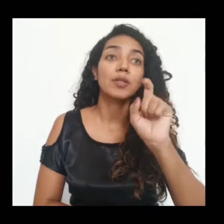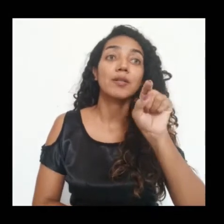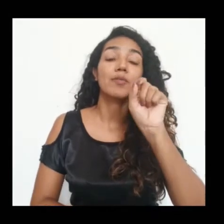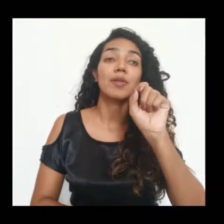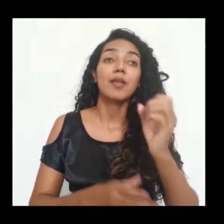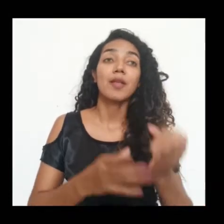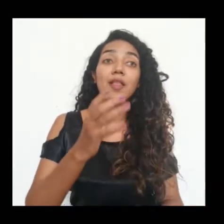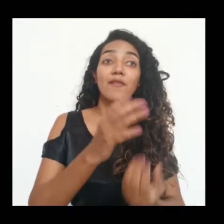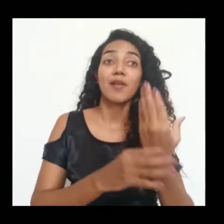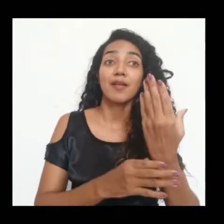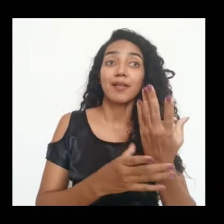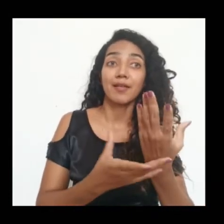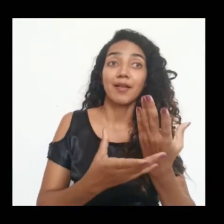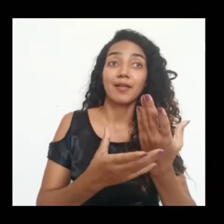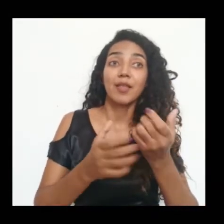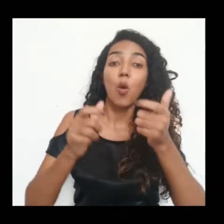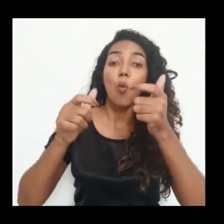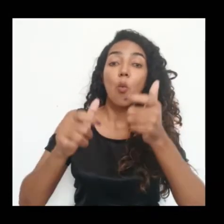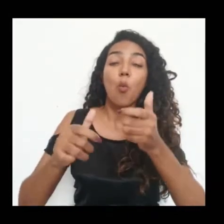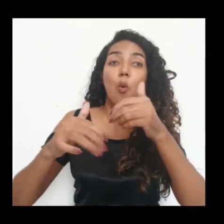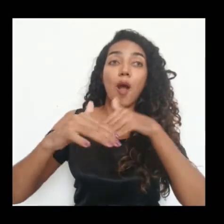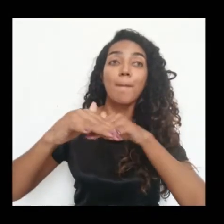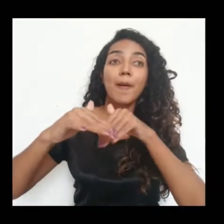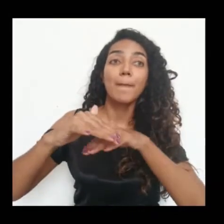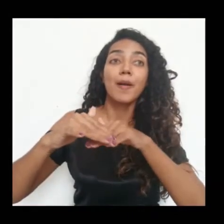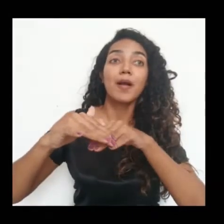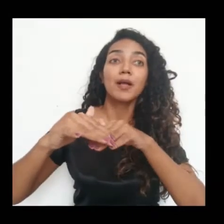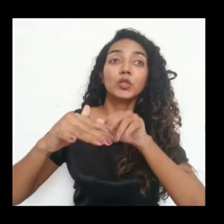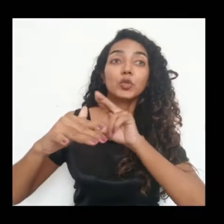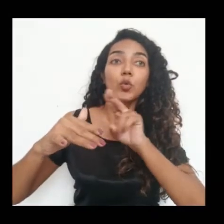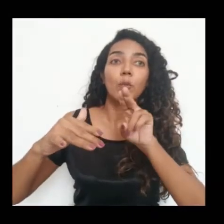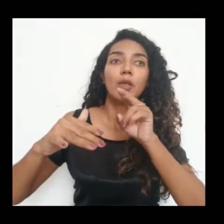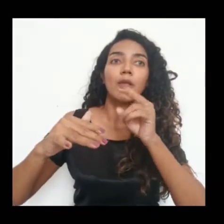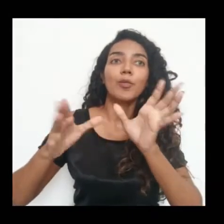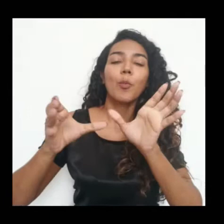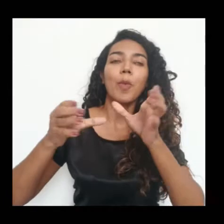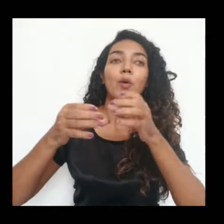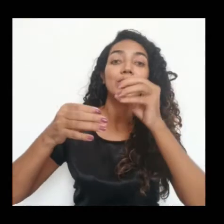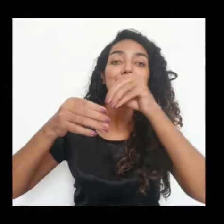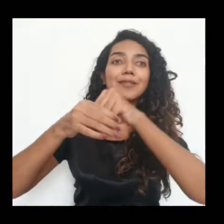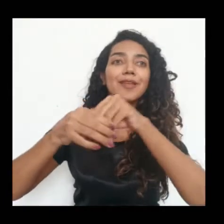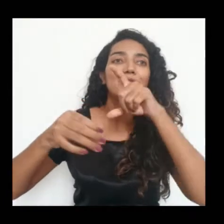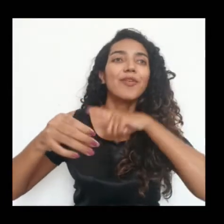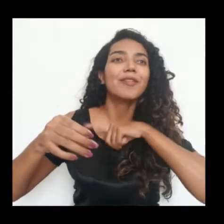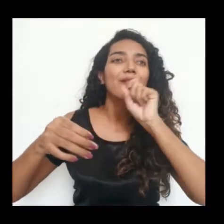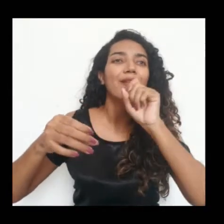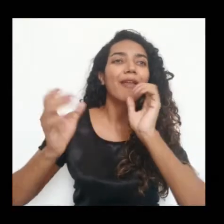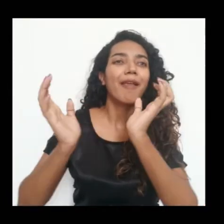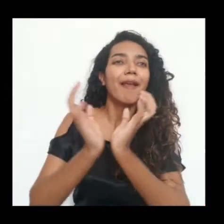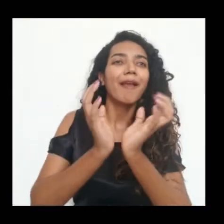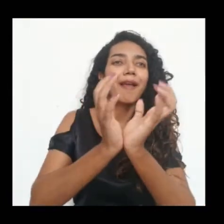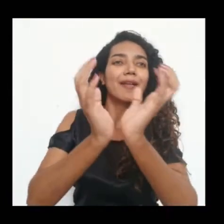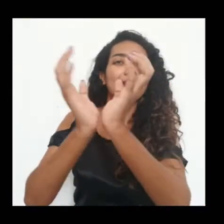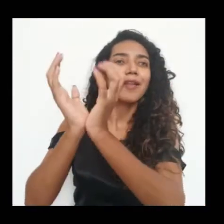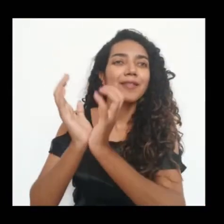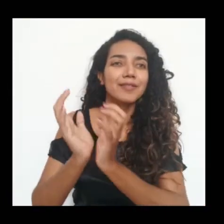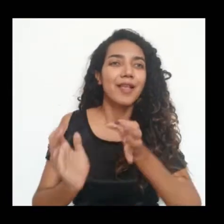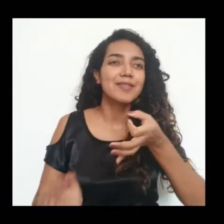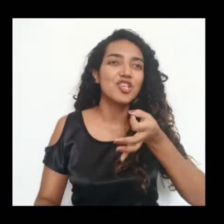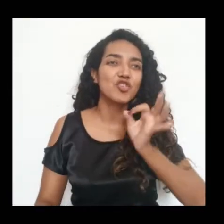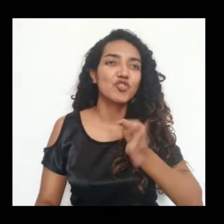nome do pacote, em que dentro desse diretório vão instalar nossas classes em Java. Tá? Aqui tem alguns exemplos, a